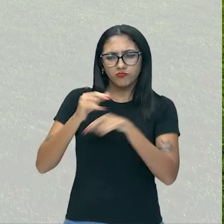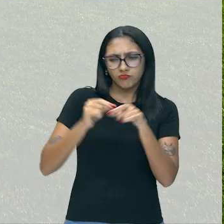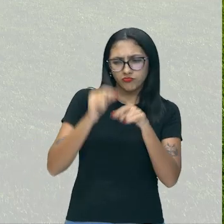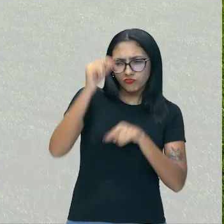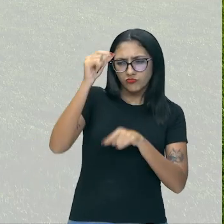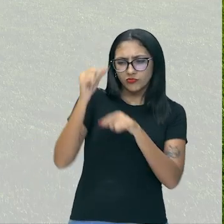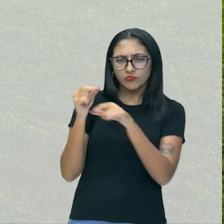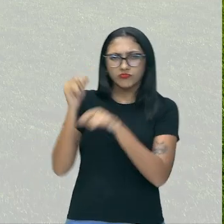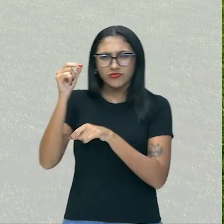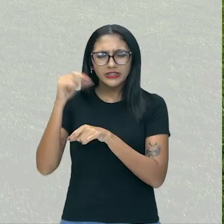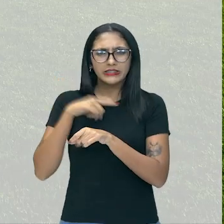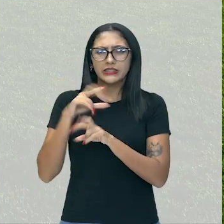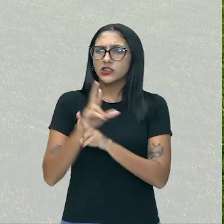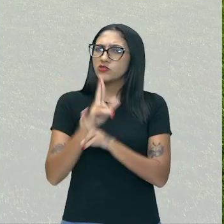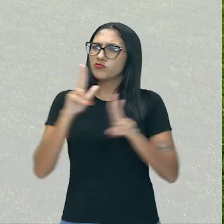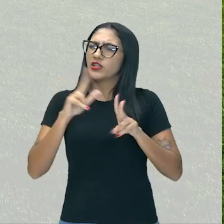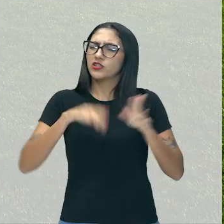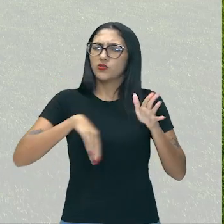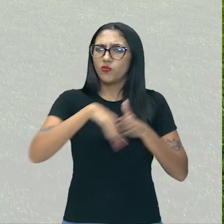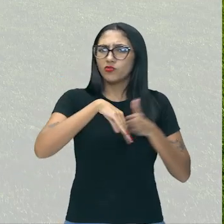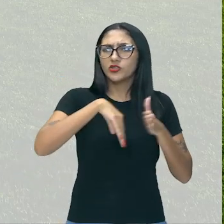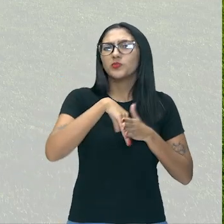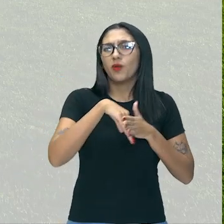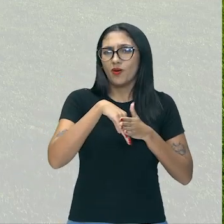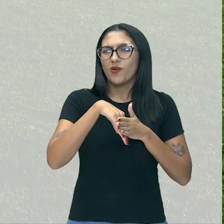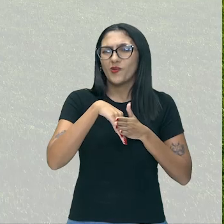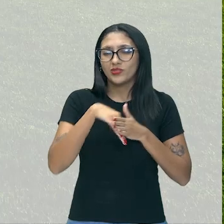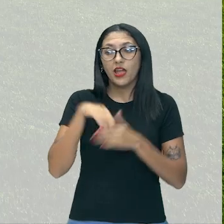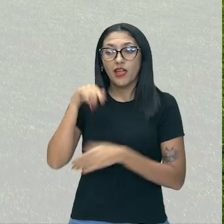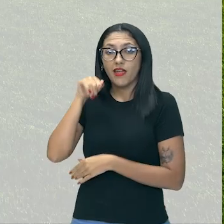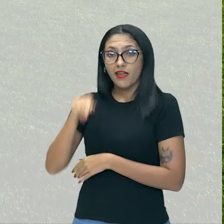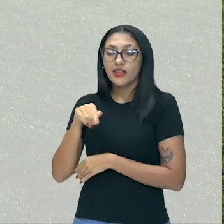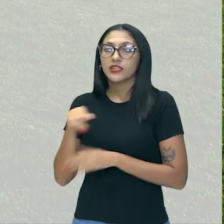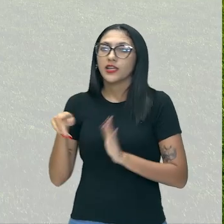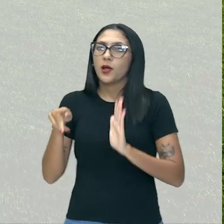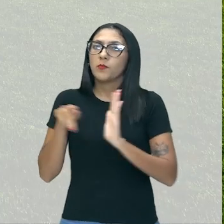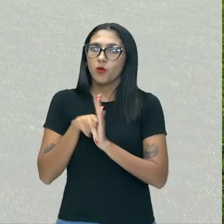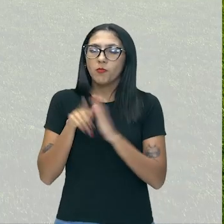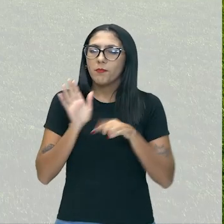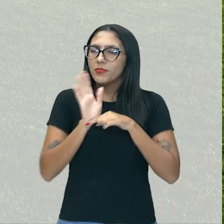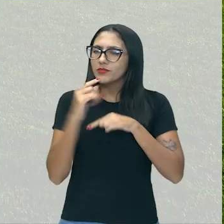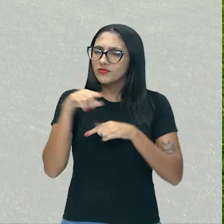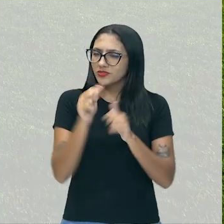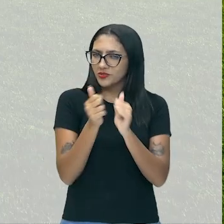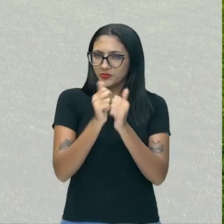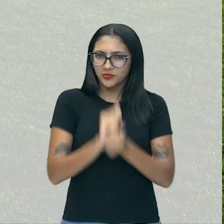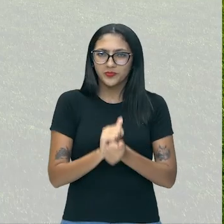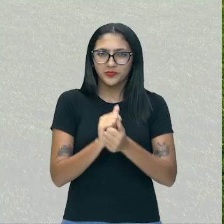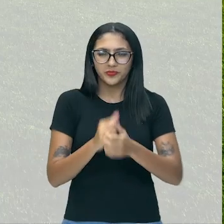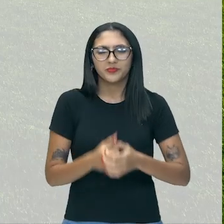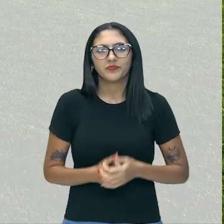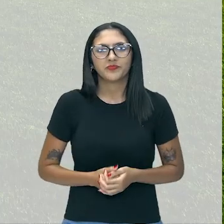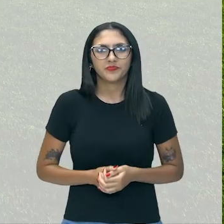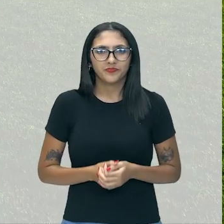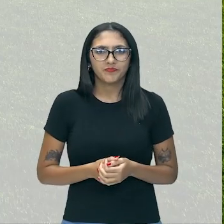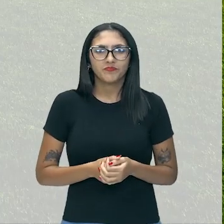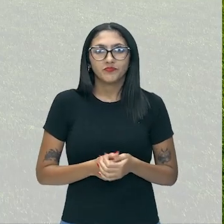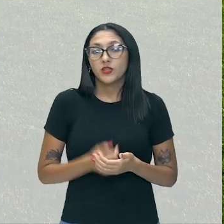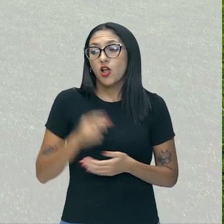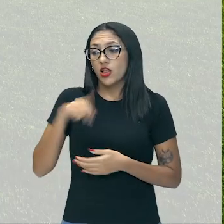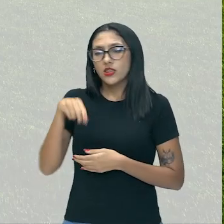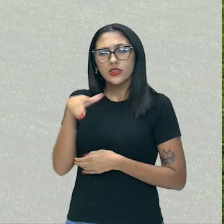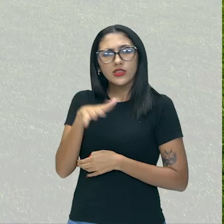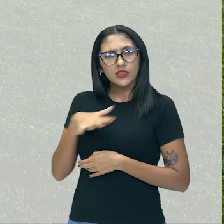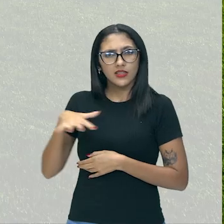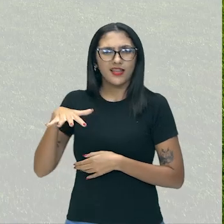e específico para essa modalidade que eu vou mostrar para vocês agora. Então, nesse lugar aqui,